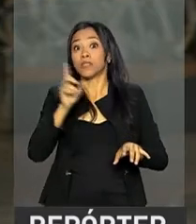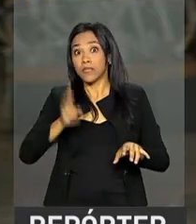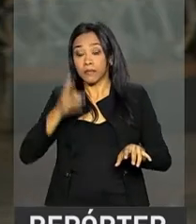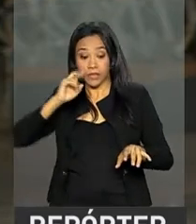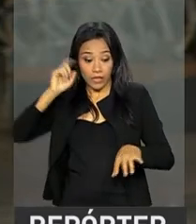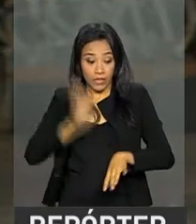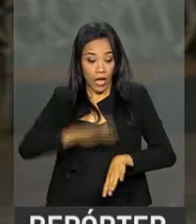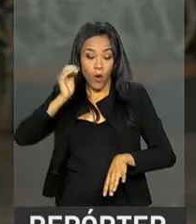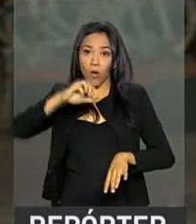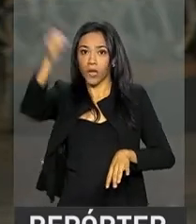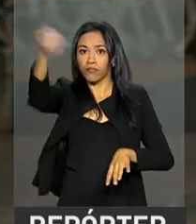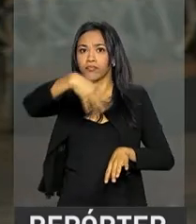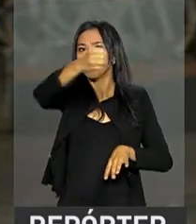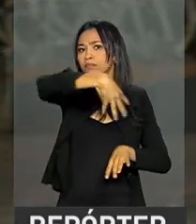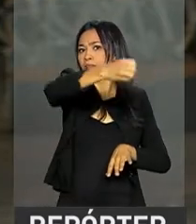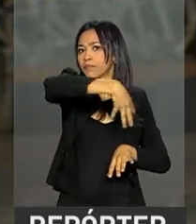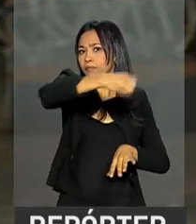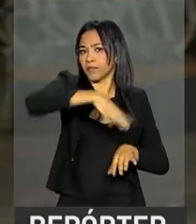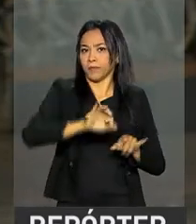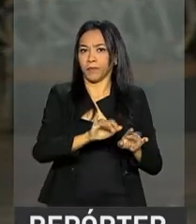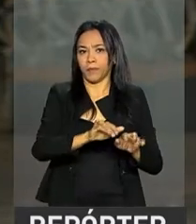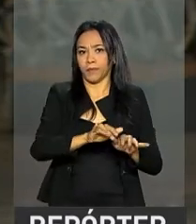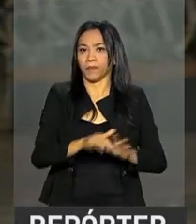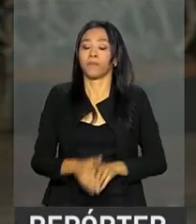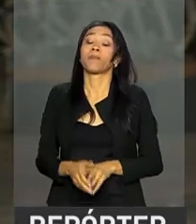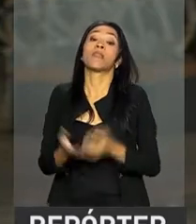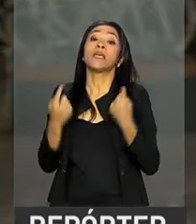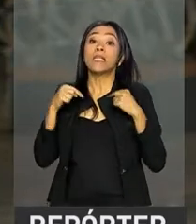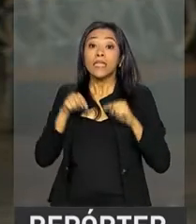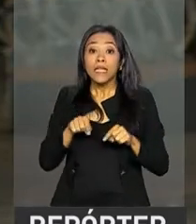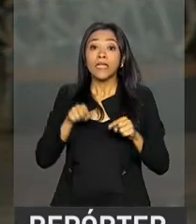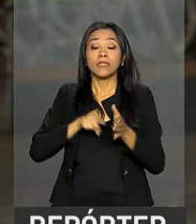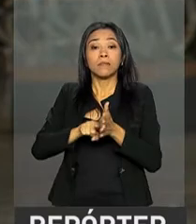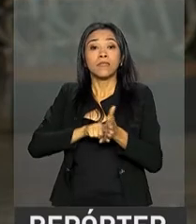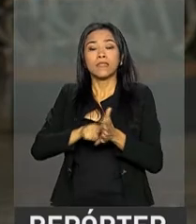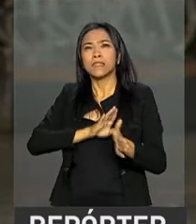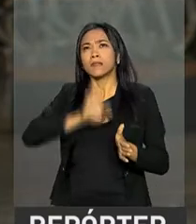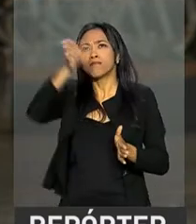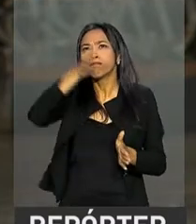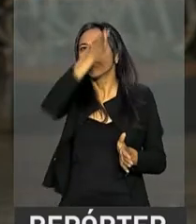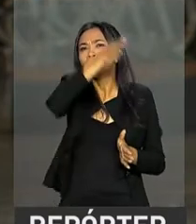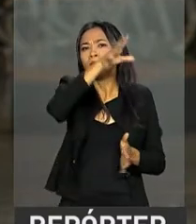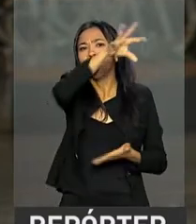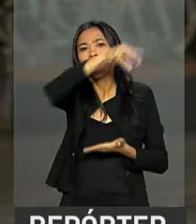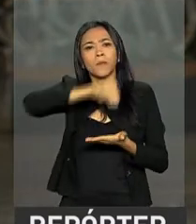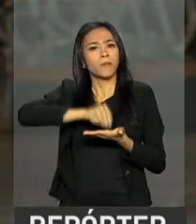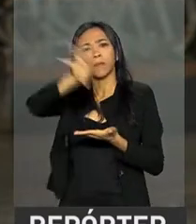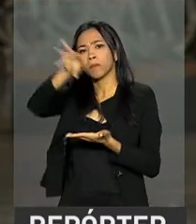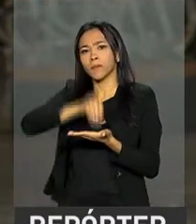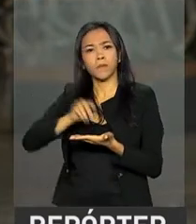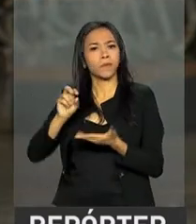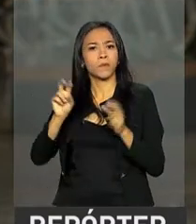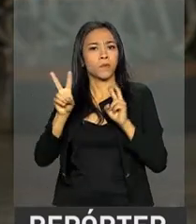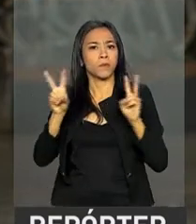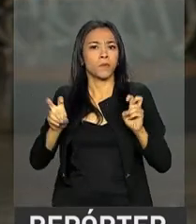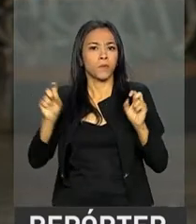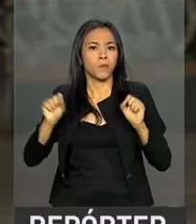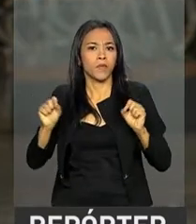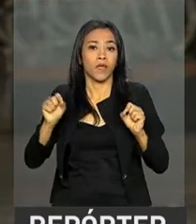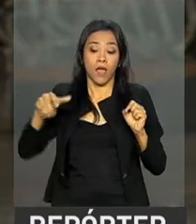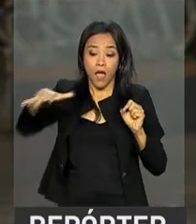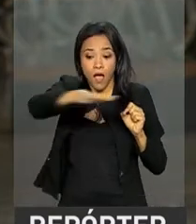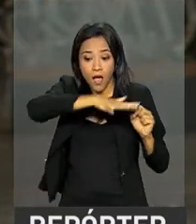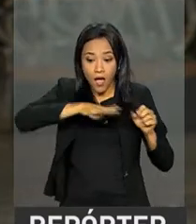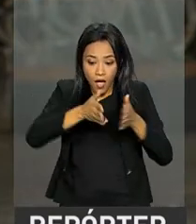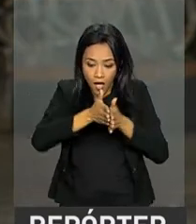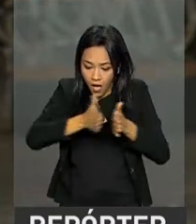real pela internet durante a pesquisa vão ser levantados dados e informações por exemplo sobre a área das